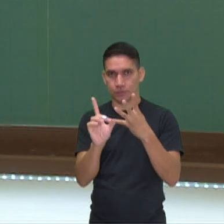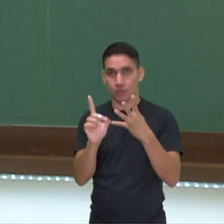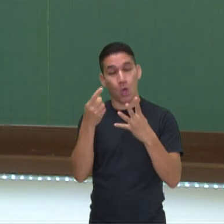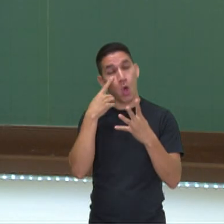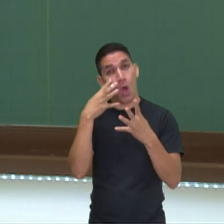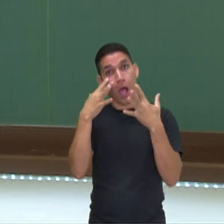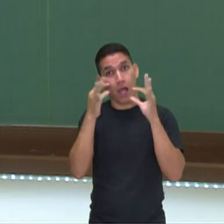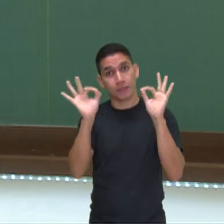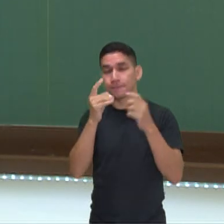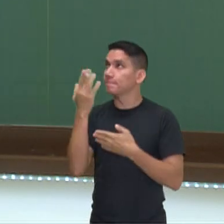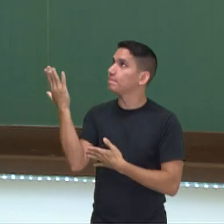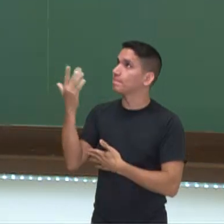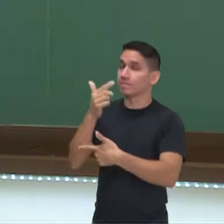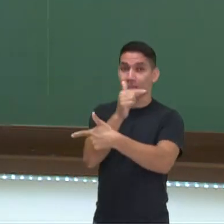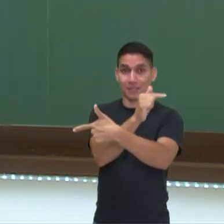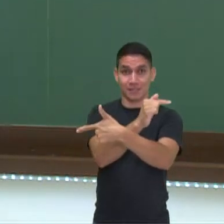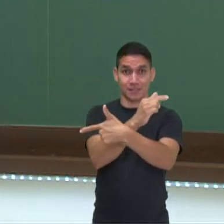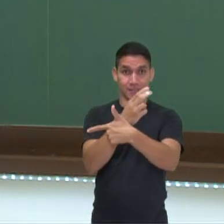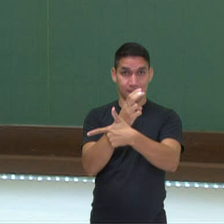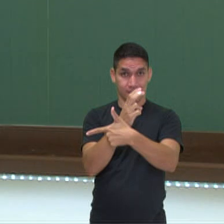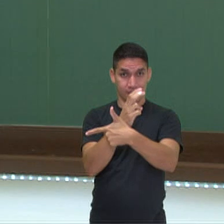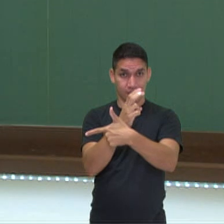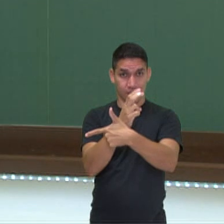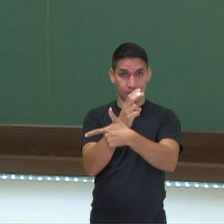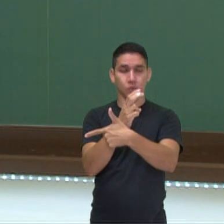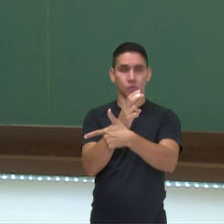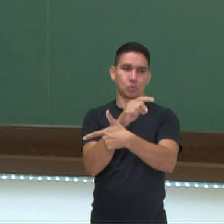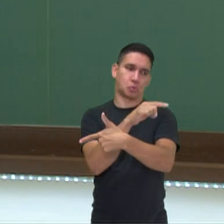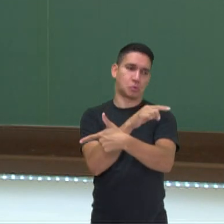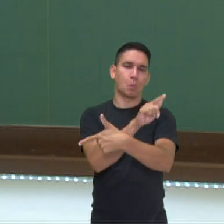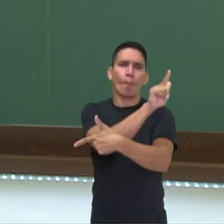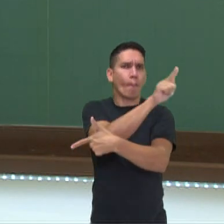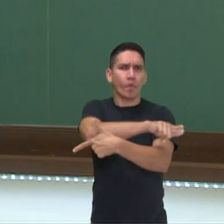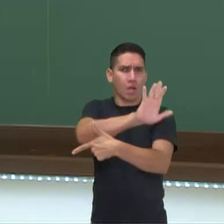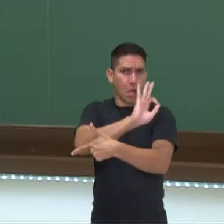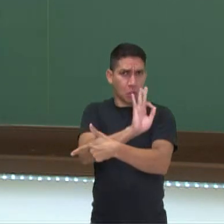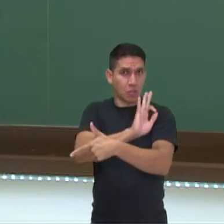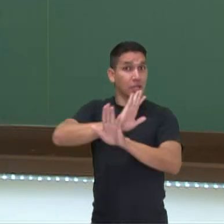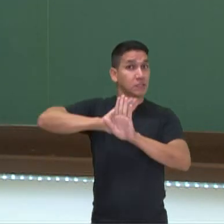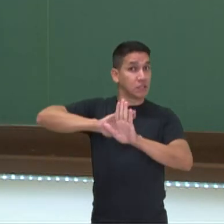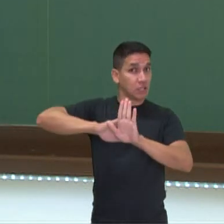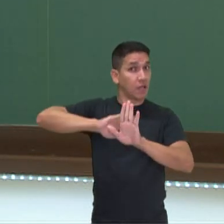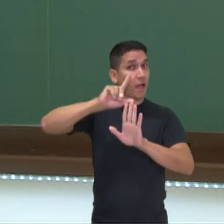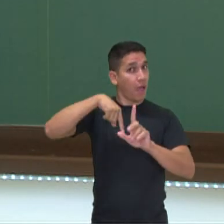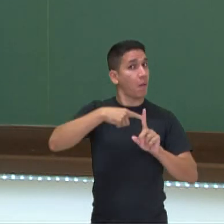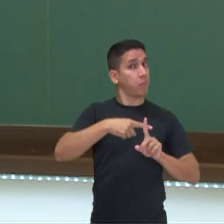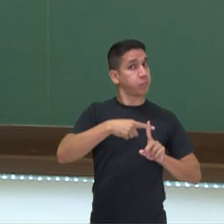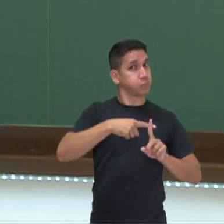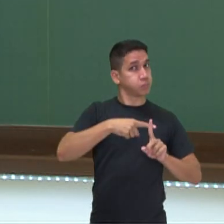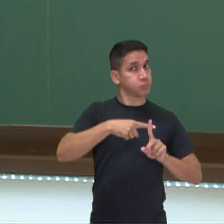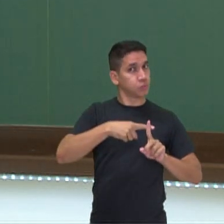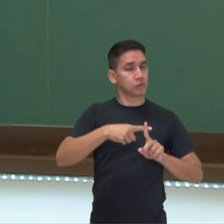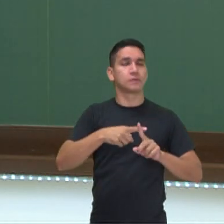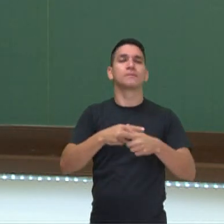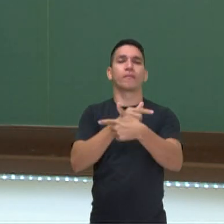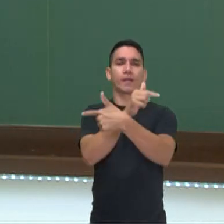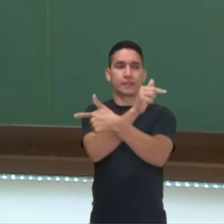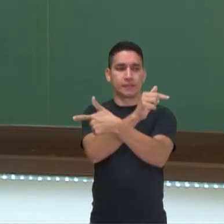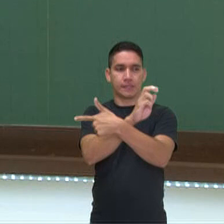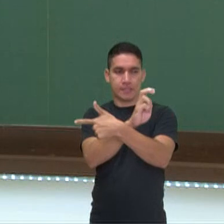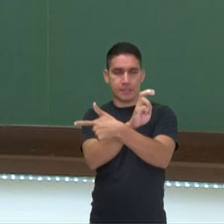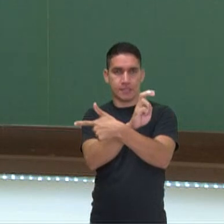Olha lá 75 Positivo né como ele não tem nenhum sinal na frente dele ele é